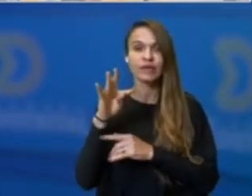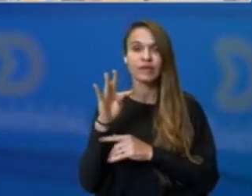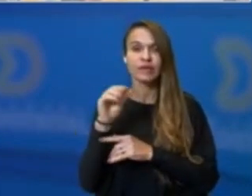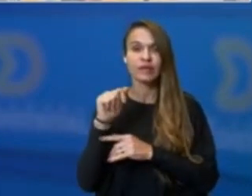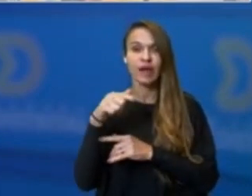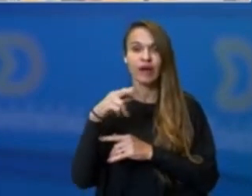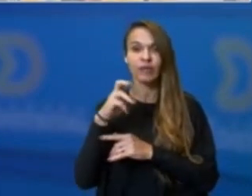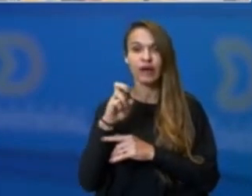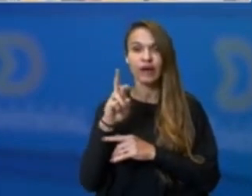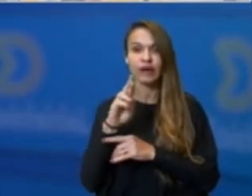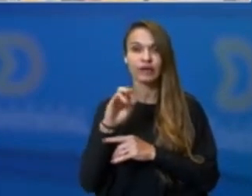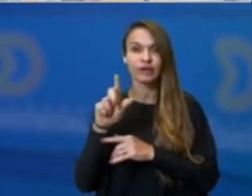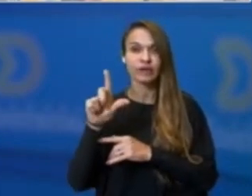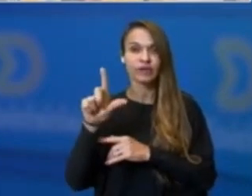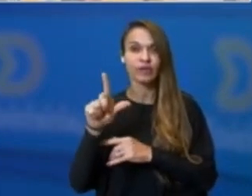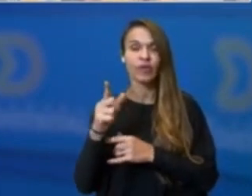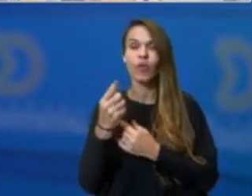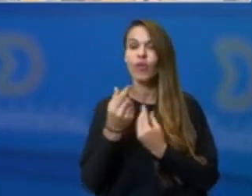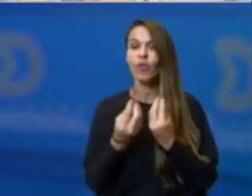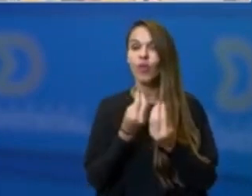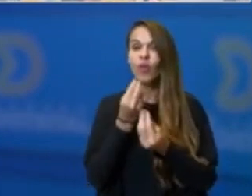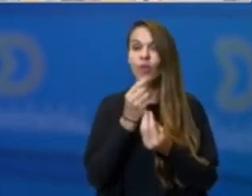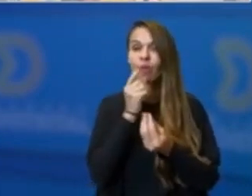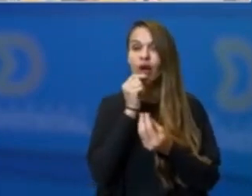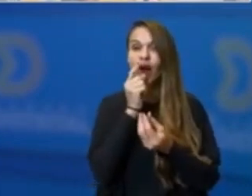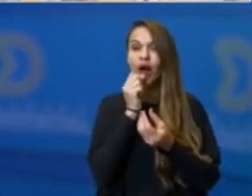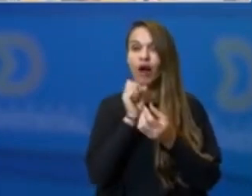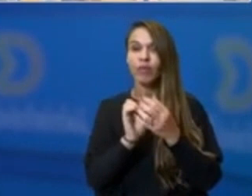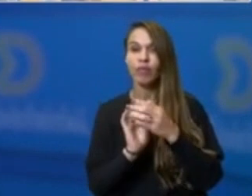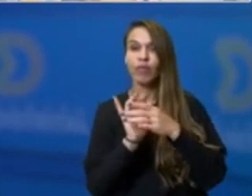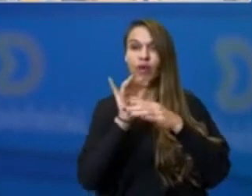É como que a água brota do chão. Desculpa, tá?